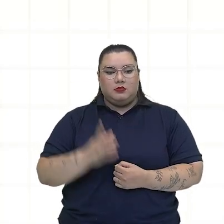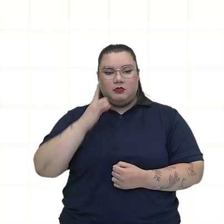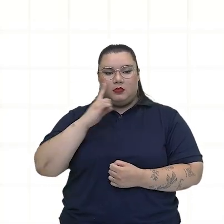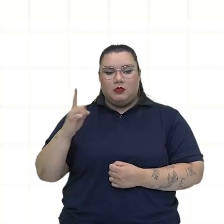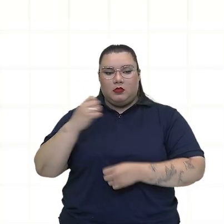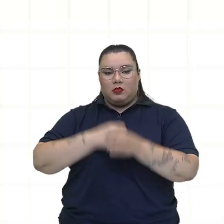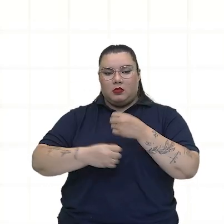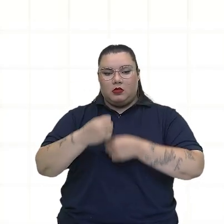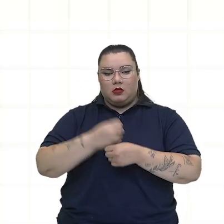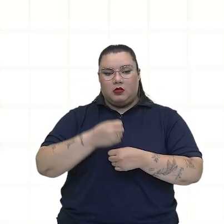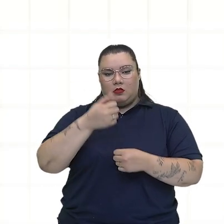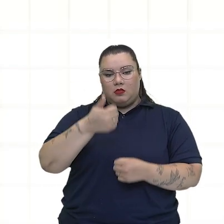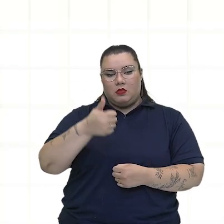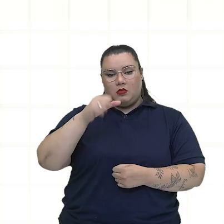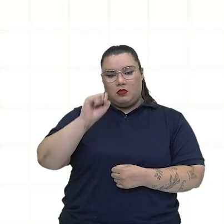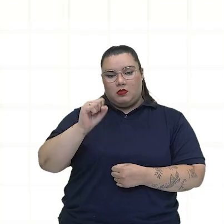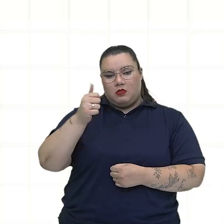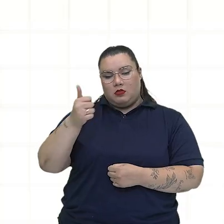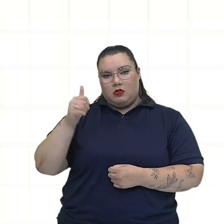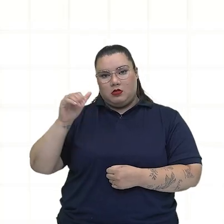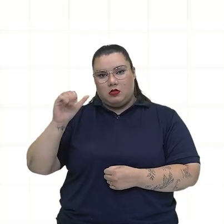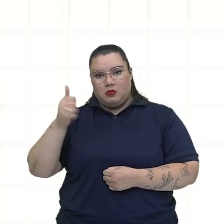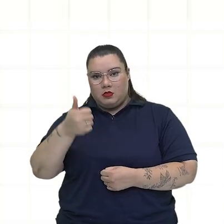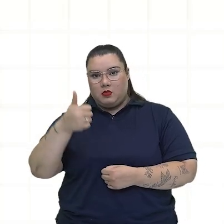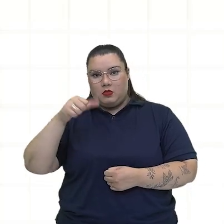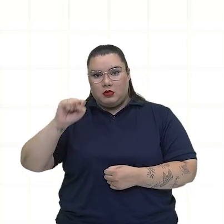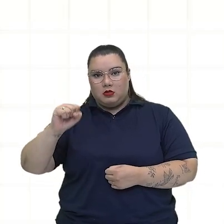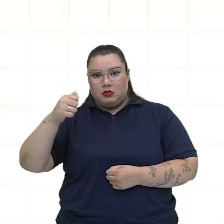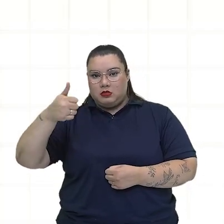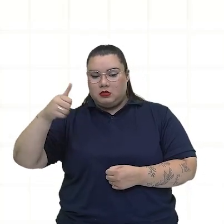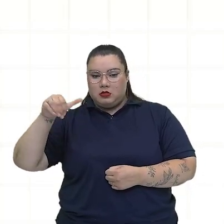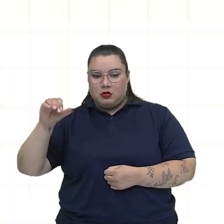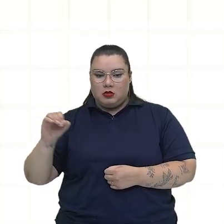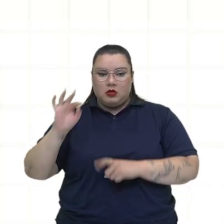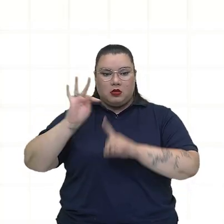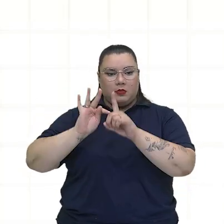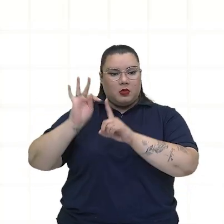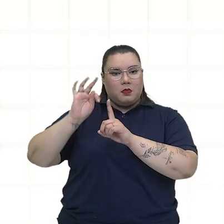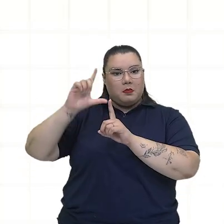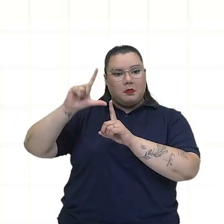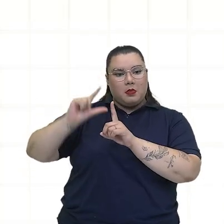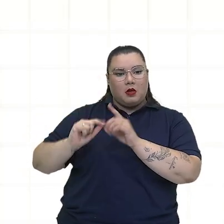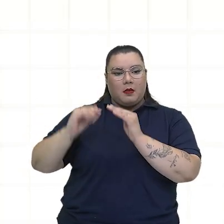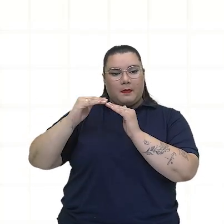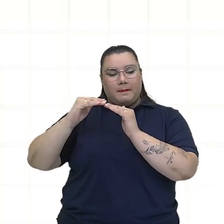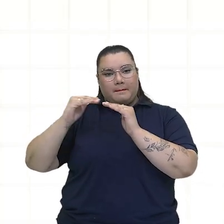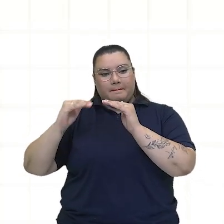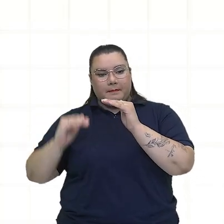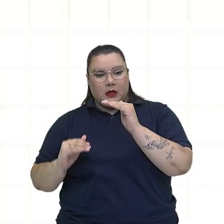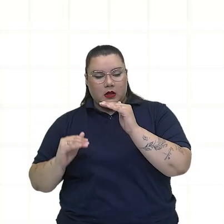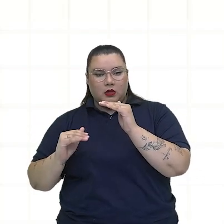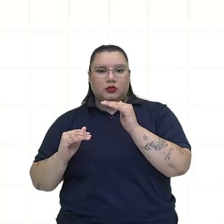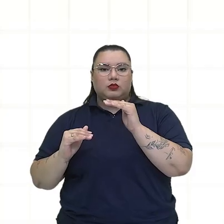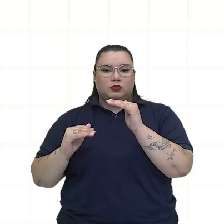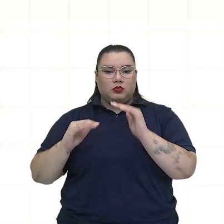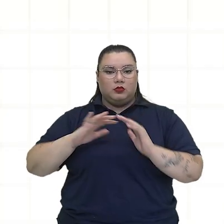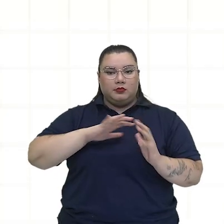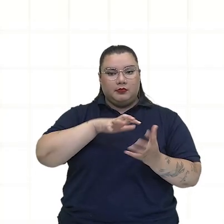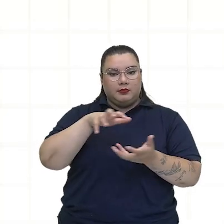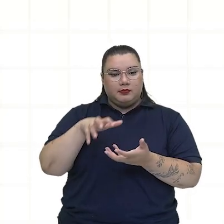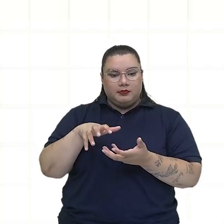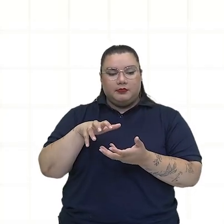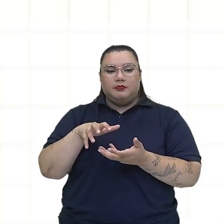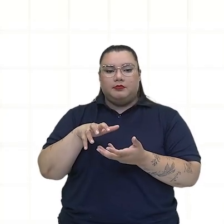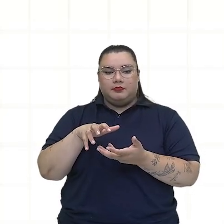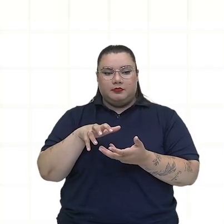em 1810, as temperaturas eram mais baixas, a temperatura da superfície da Terra,